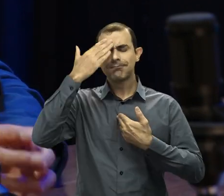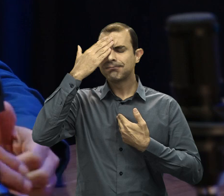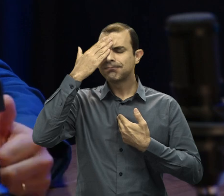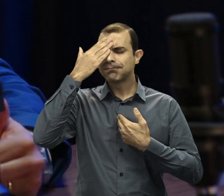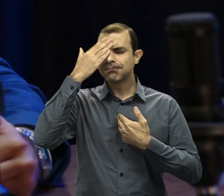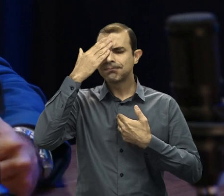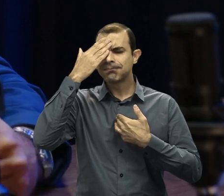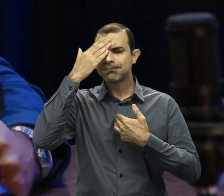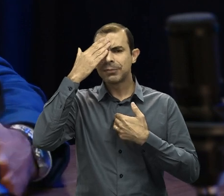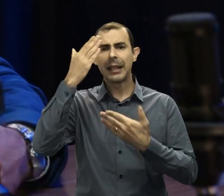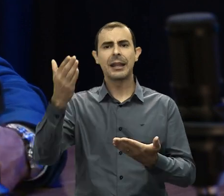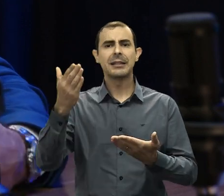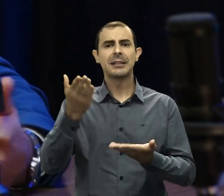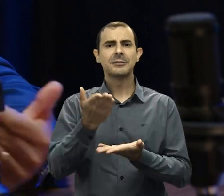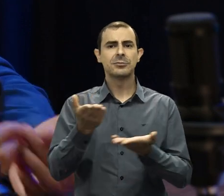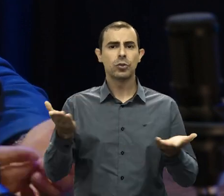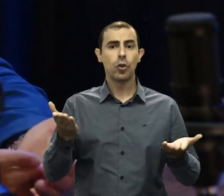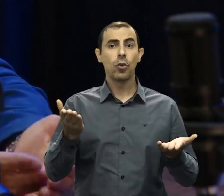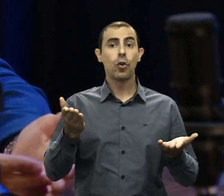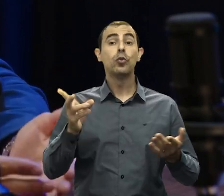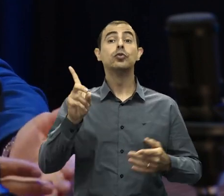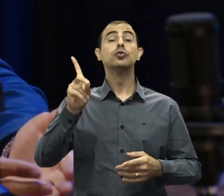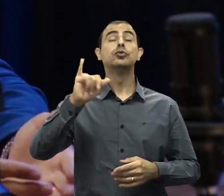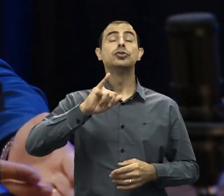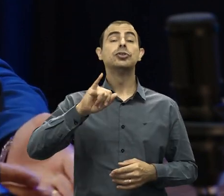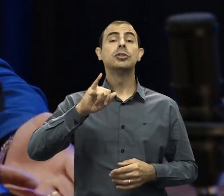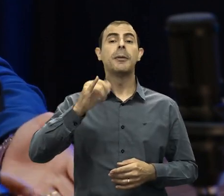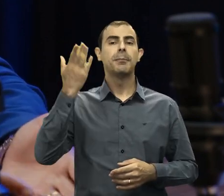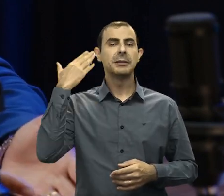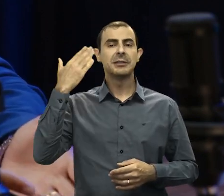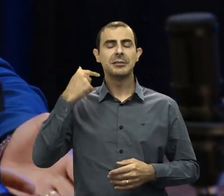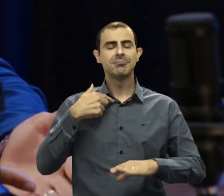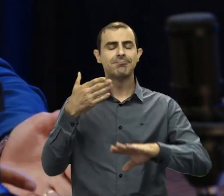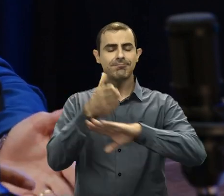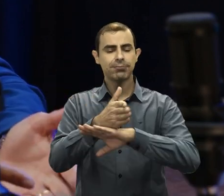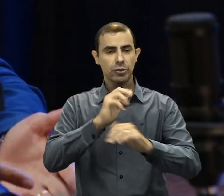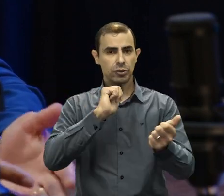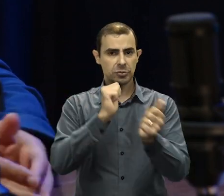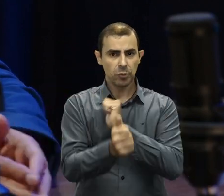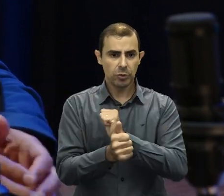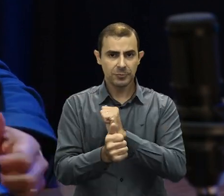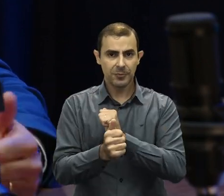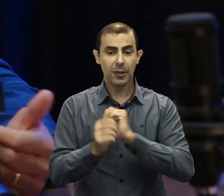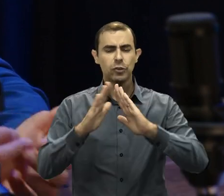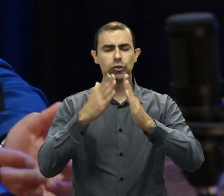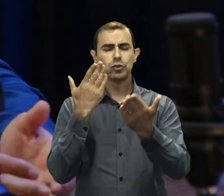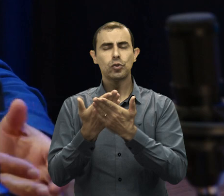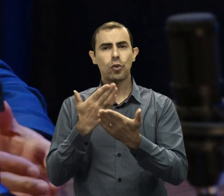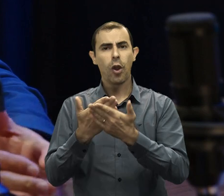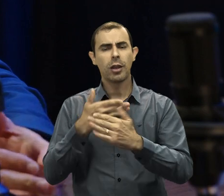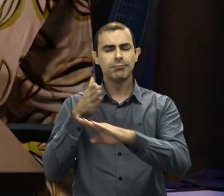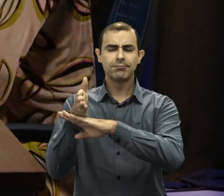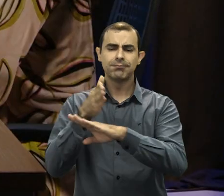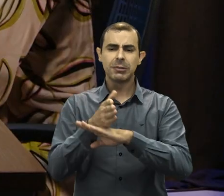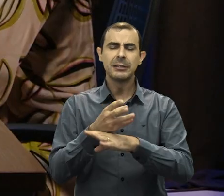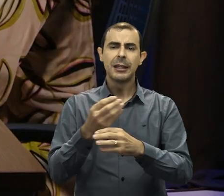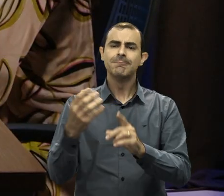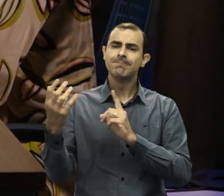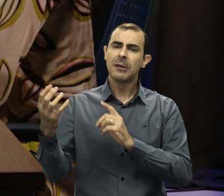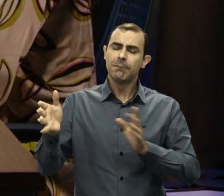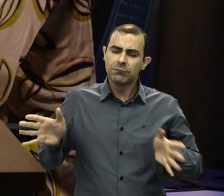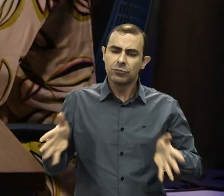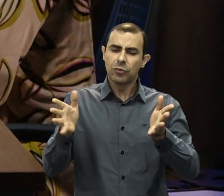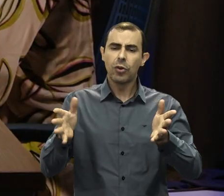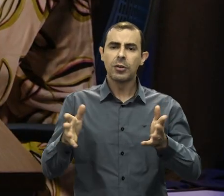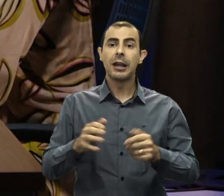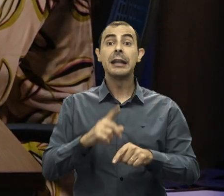grato, né? Que um dia eu tive o acesso ao esporte, às escolas que eu estudei, me incentivaram